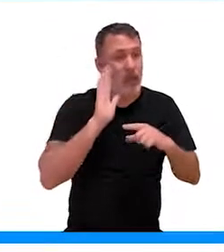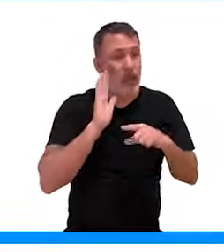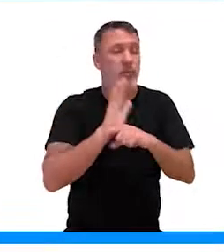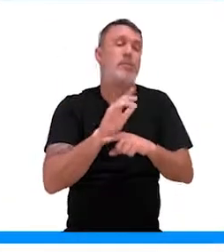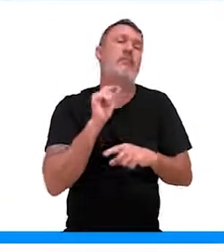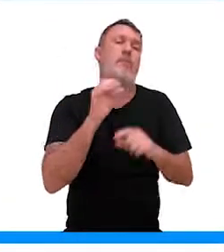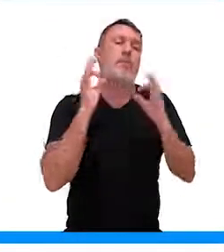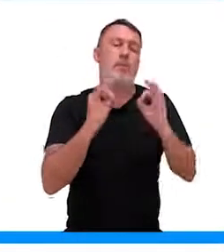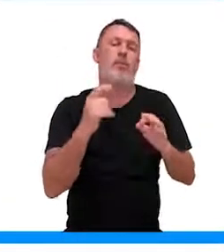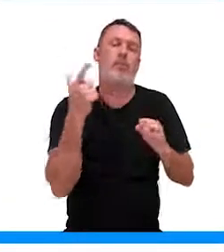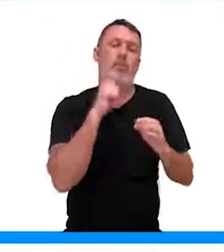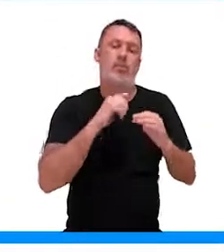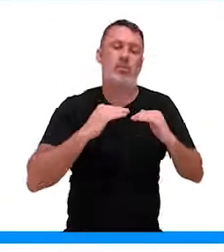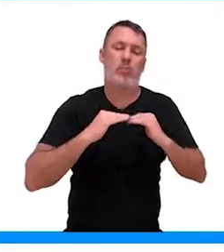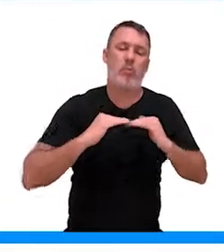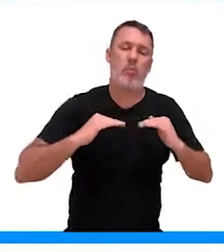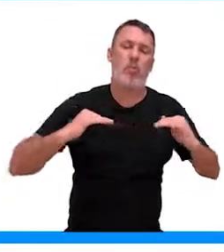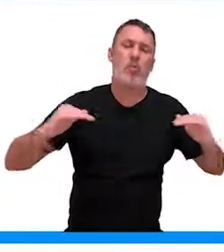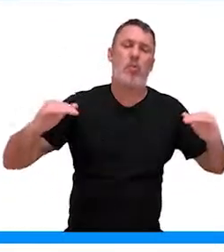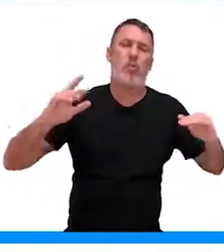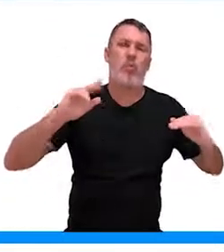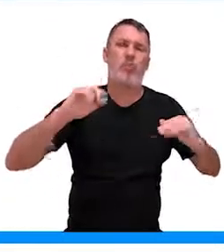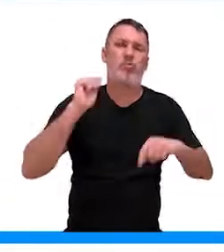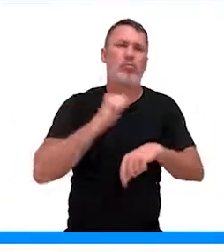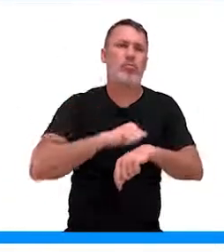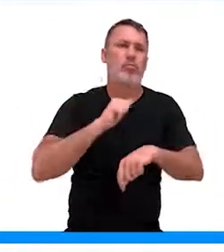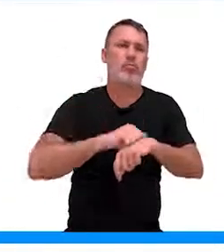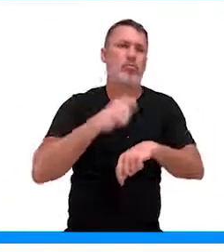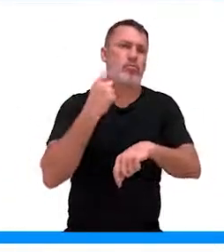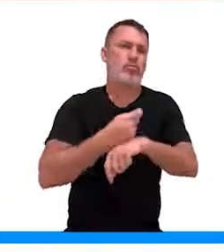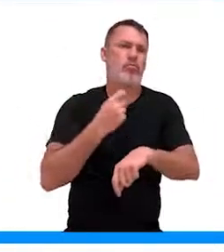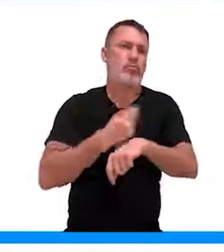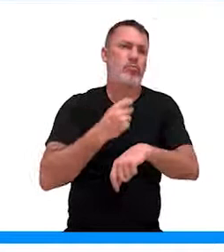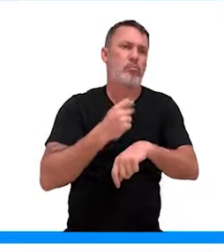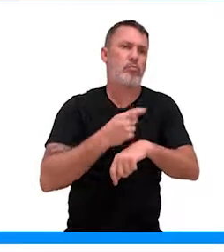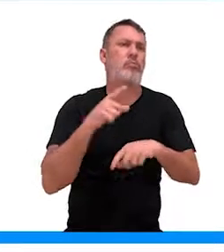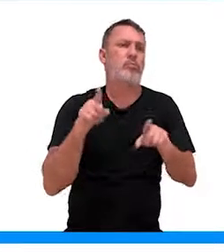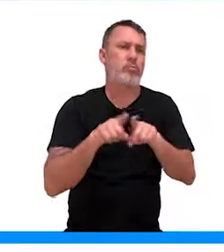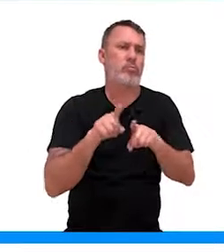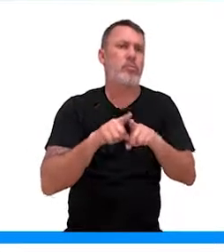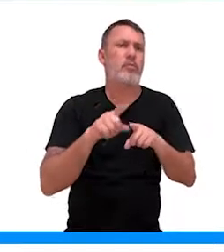para, de fato, a formação e a concepção, a definição desses grandes